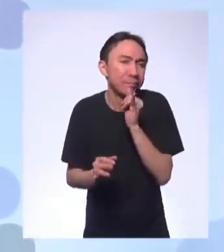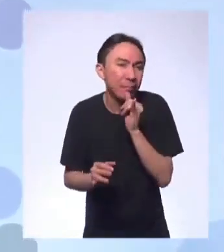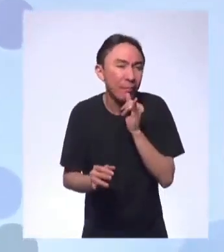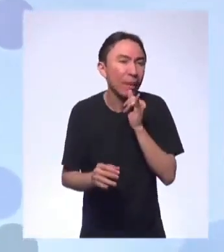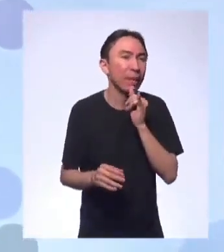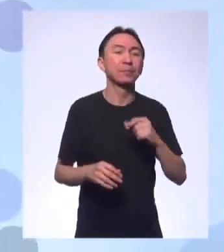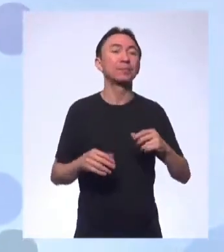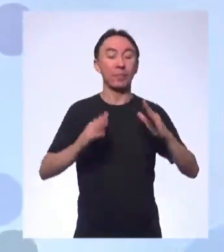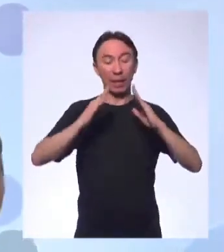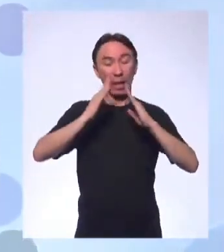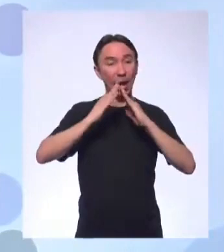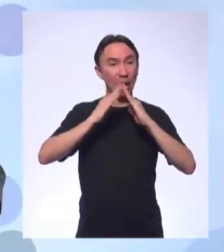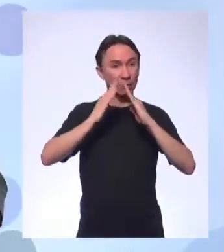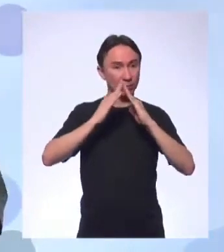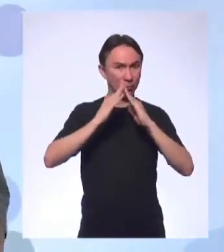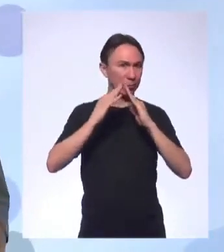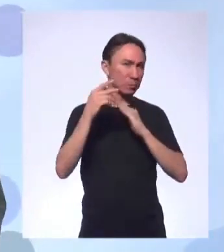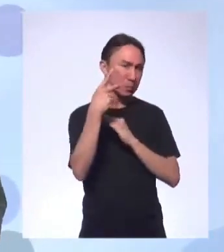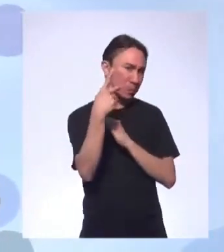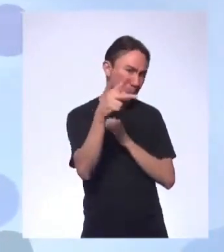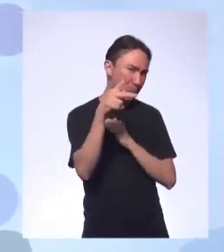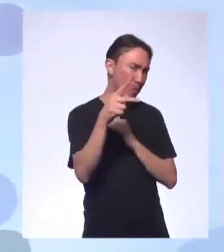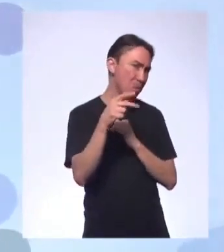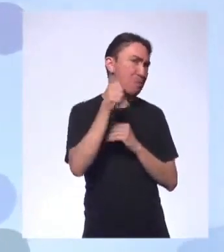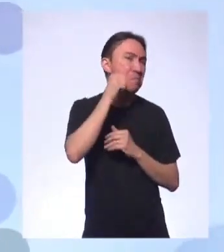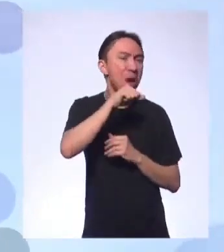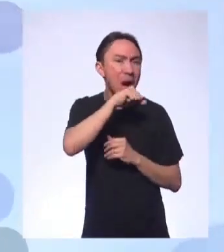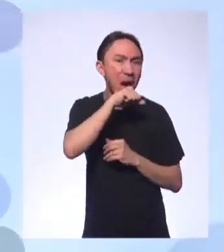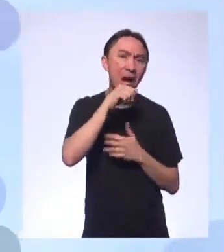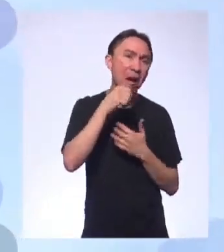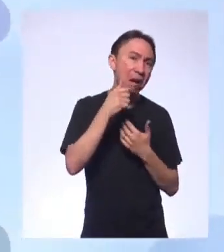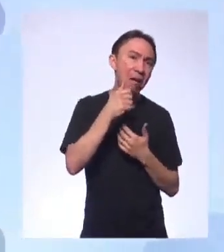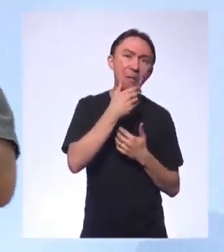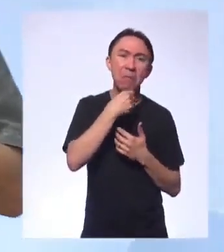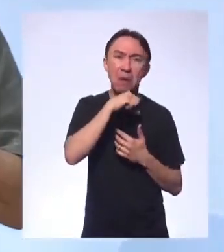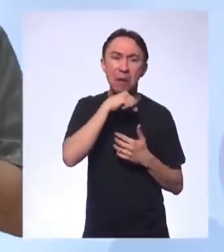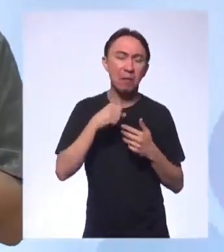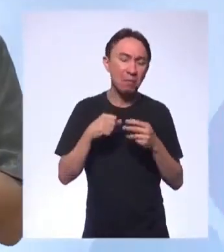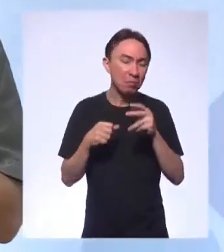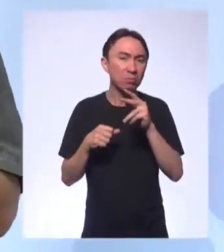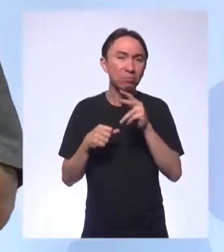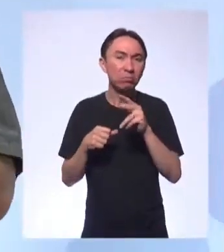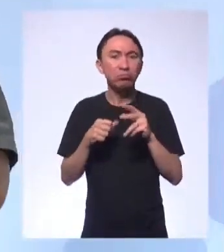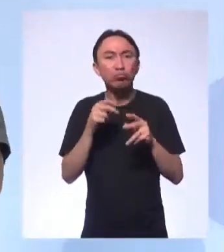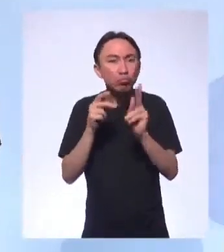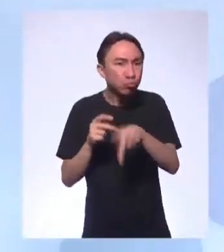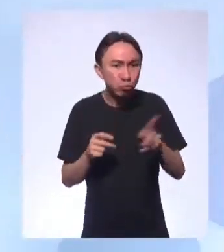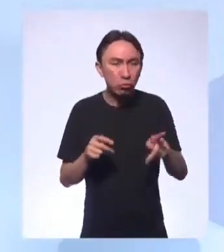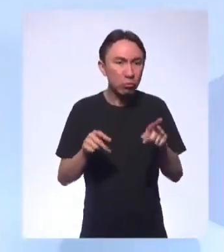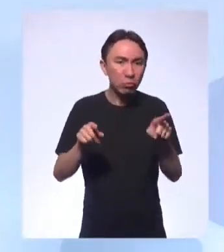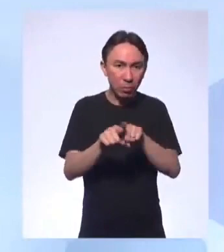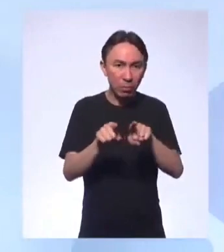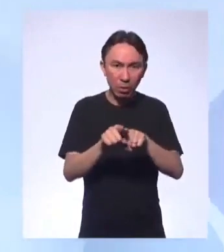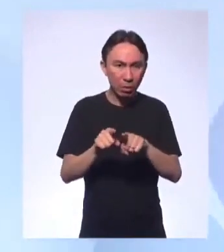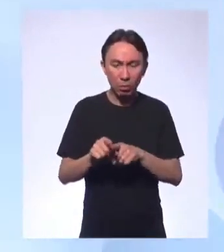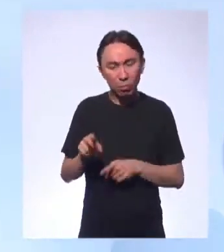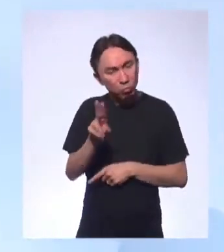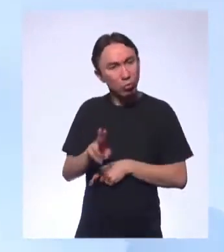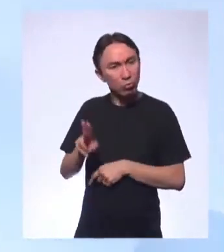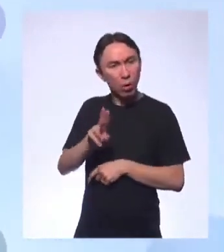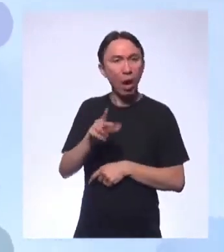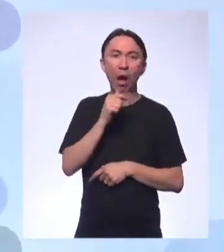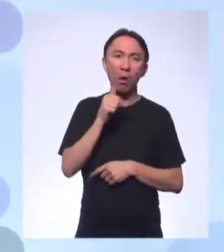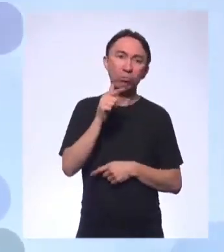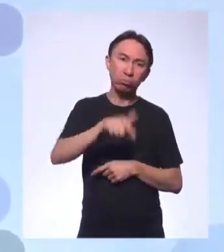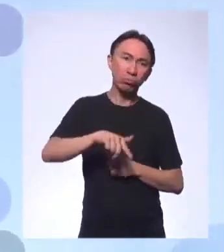as mães de vocês aí, os próprios professores, as professoras, às vezes, reutilizam a água. Portanto, né, quando se lava uma louça, se lava